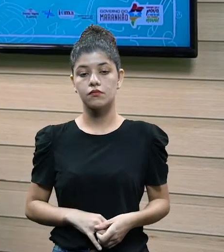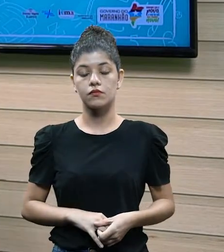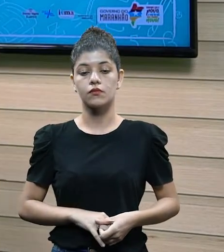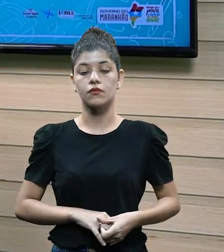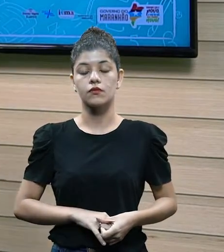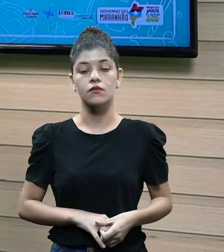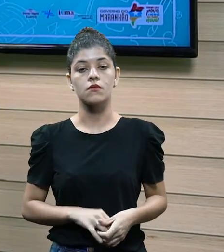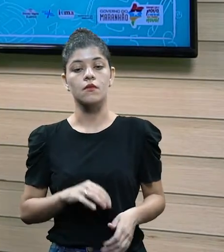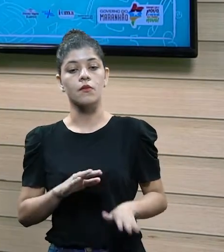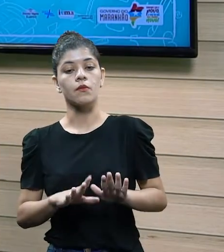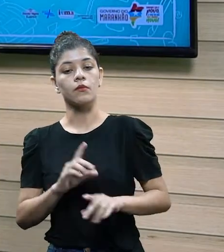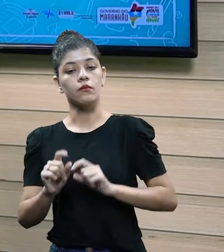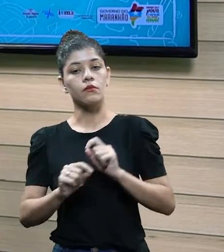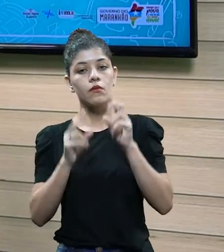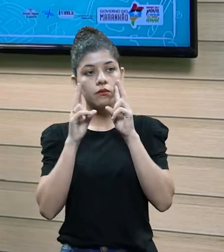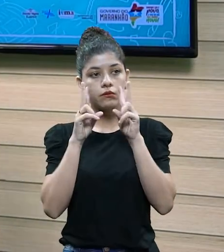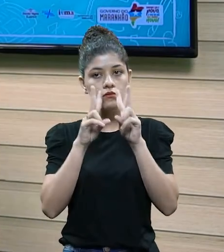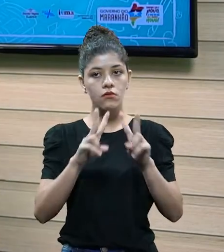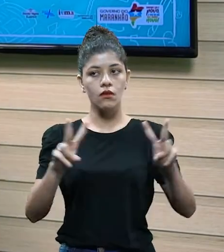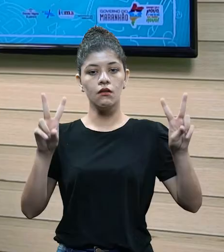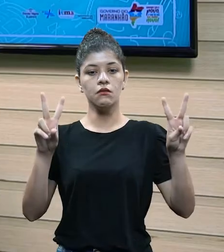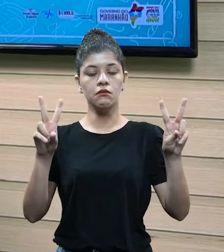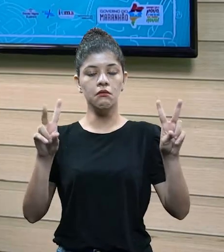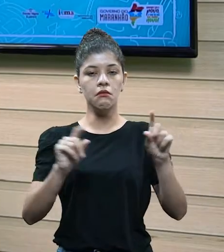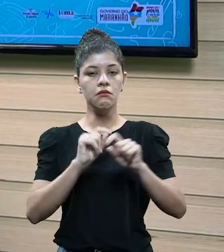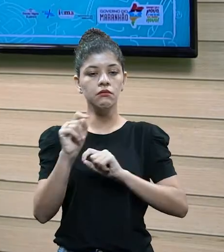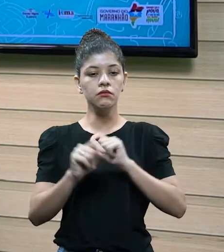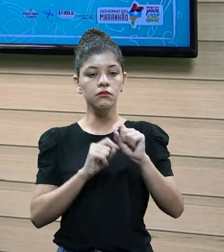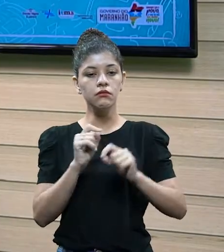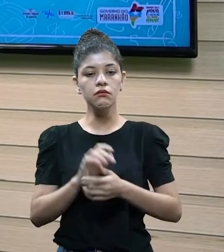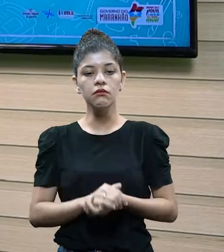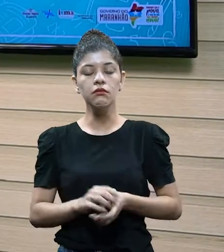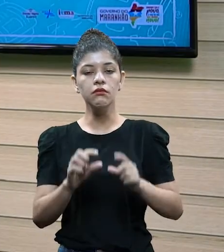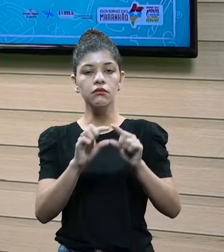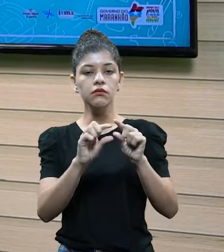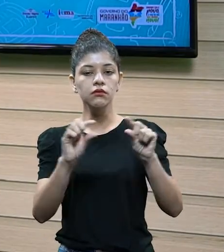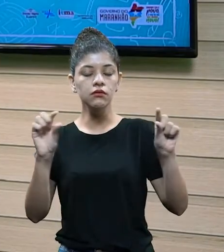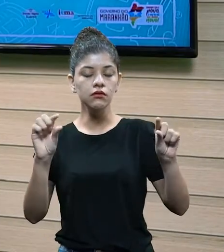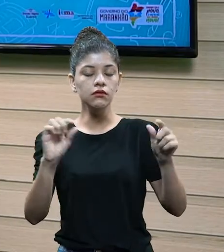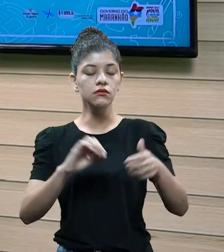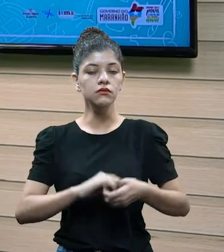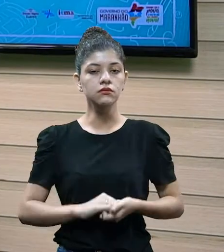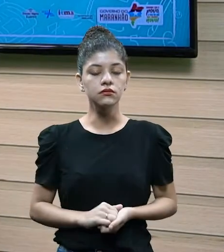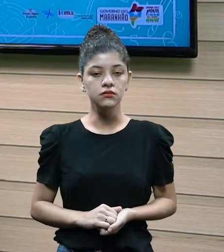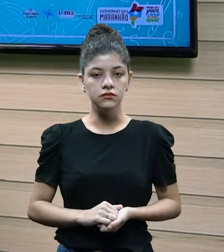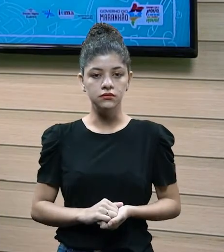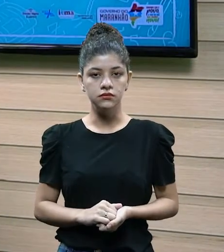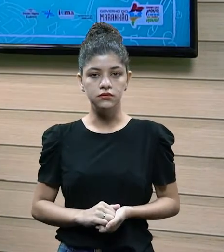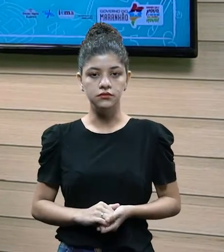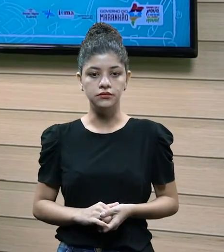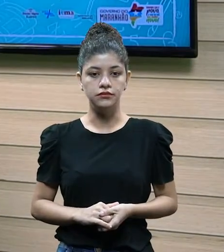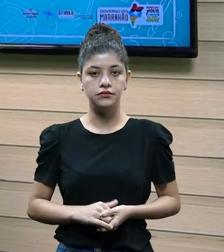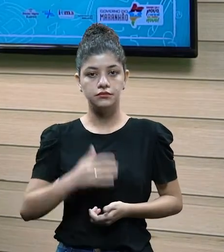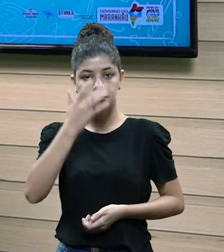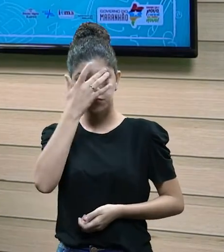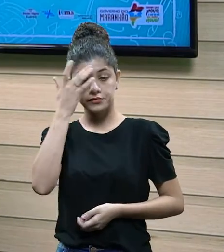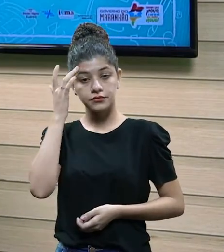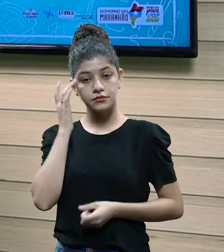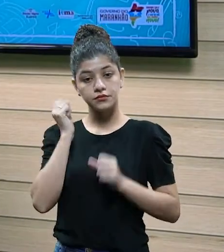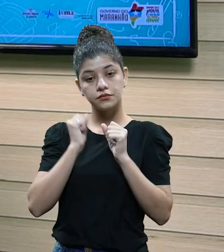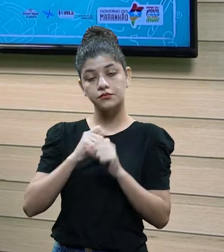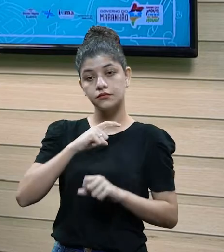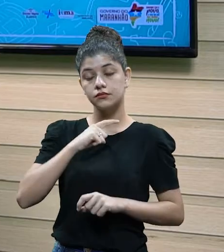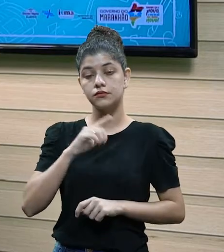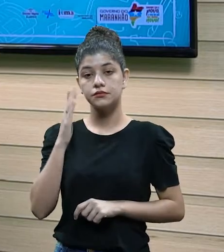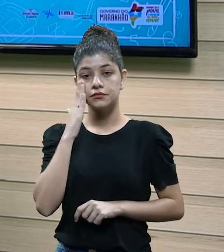Tá? Normalmente, a missão e a visão, elas são definidas através de frases. Frases curtas, objetivas, onde as pessoas possam